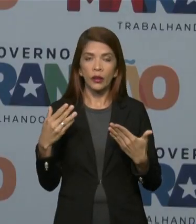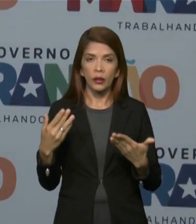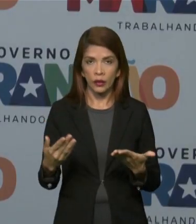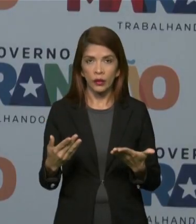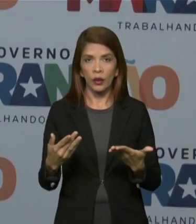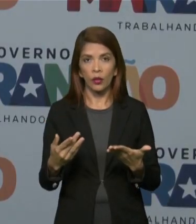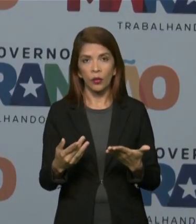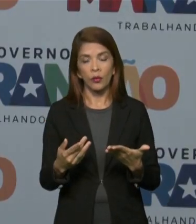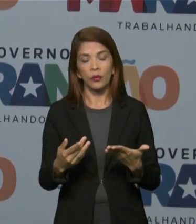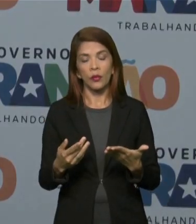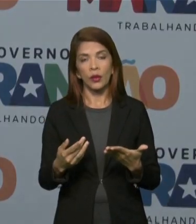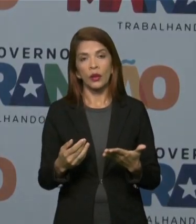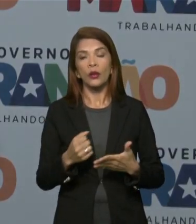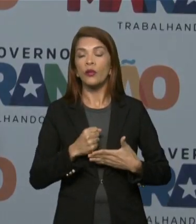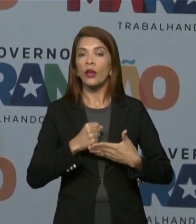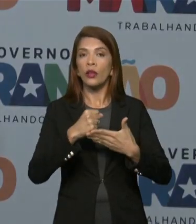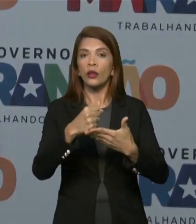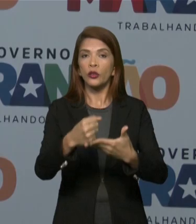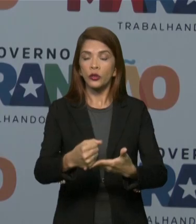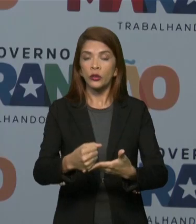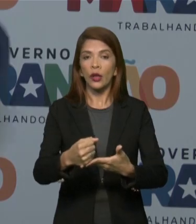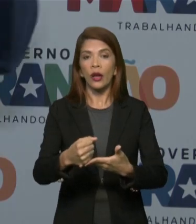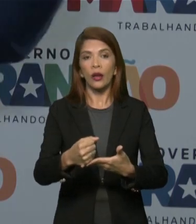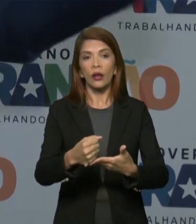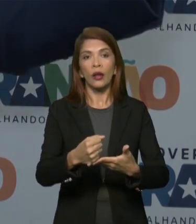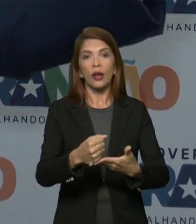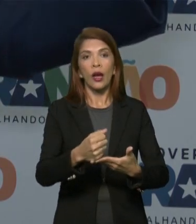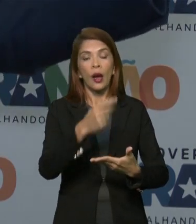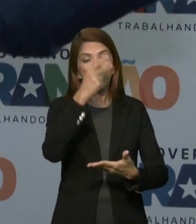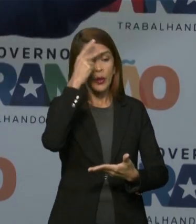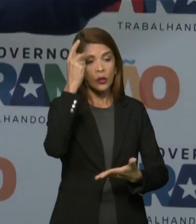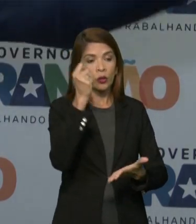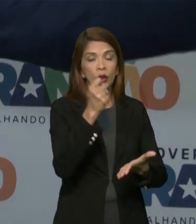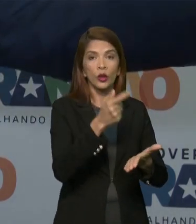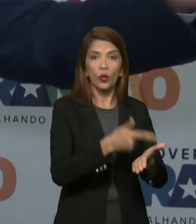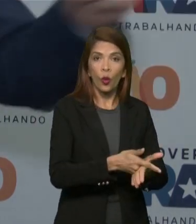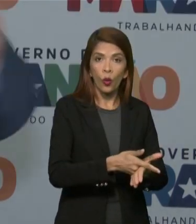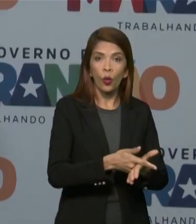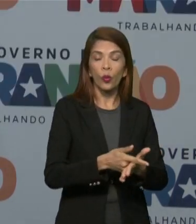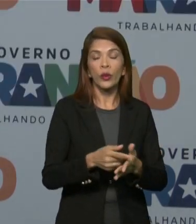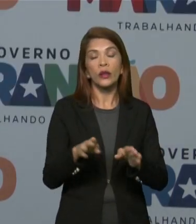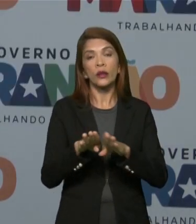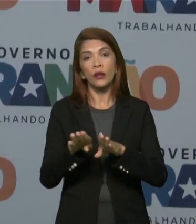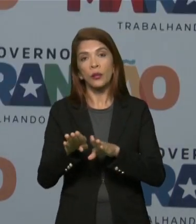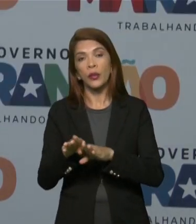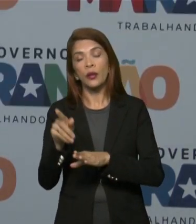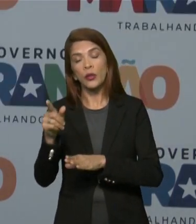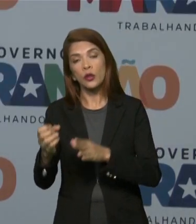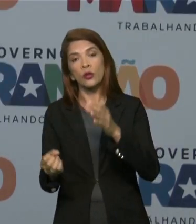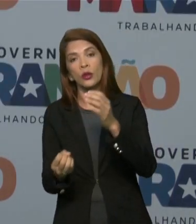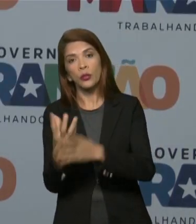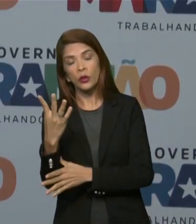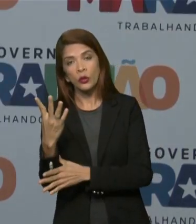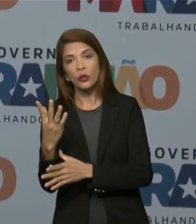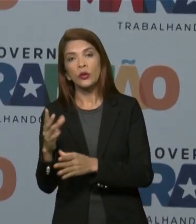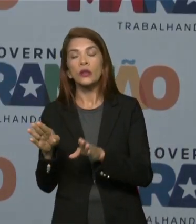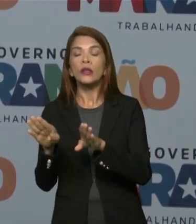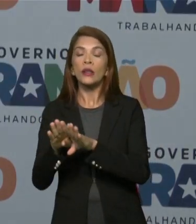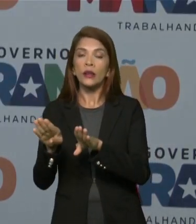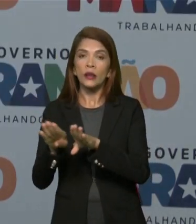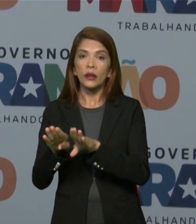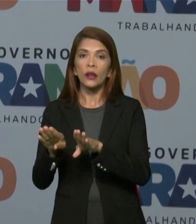beneficia aqui na ponta o consumidor, beneficia lá na outra ponta o produtor de leite e beneficia aqui no meio